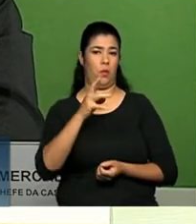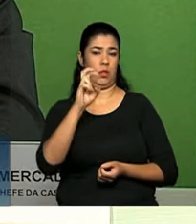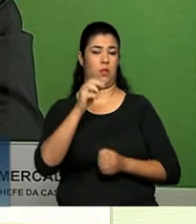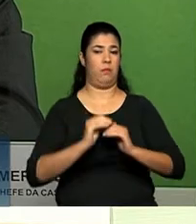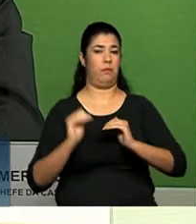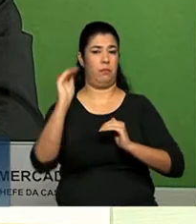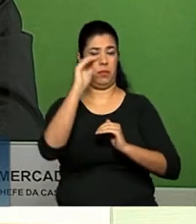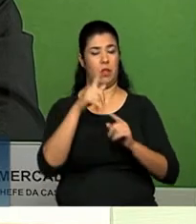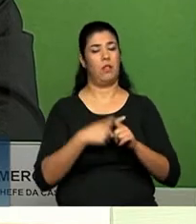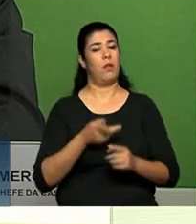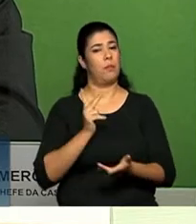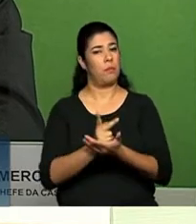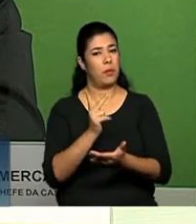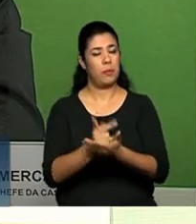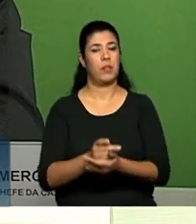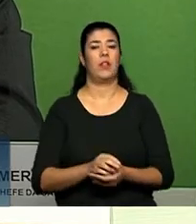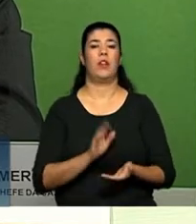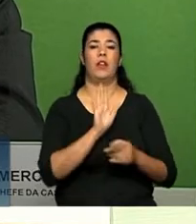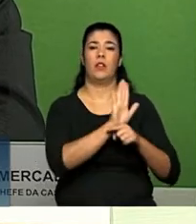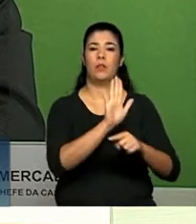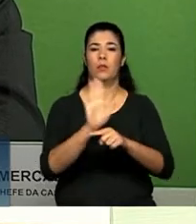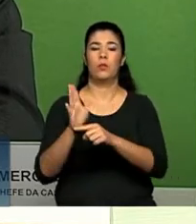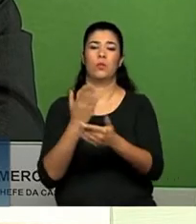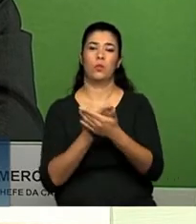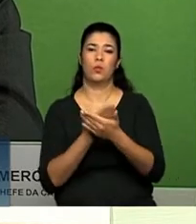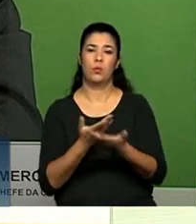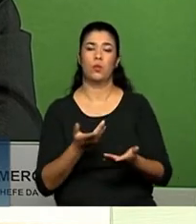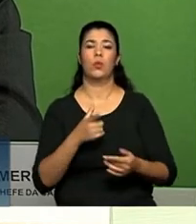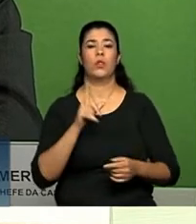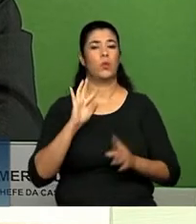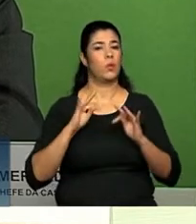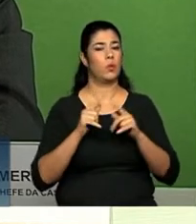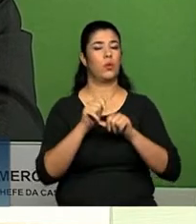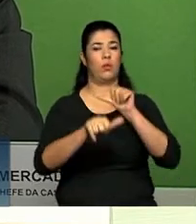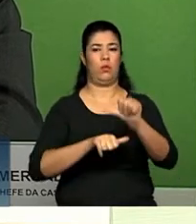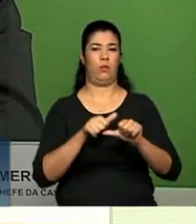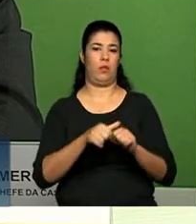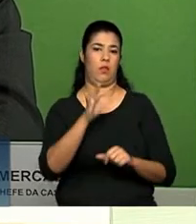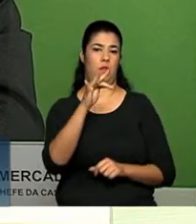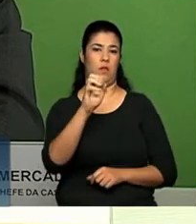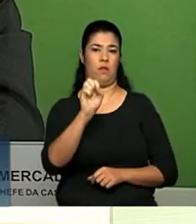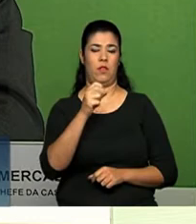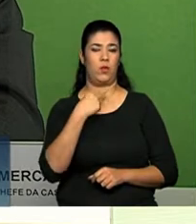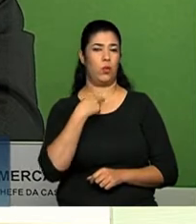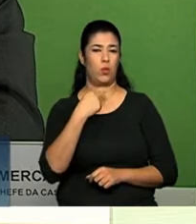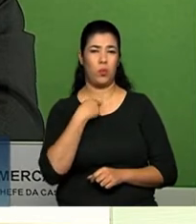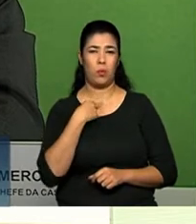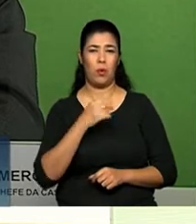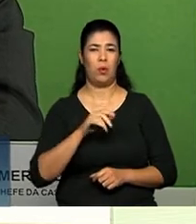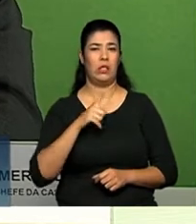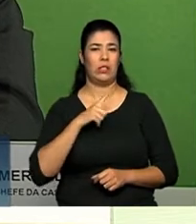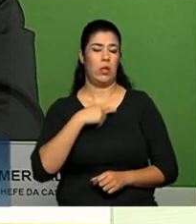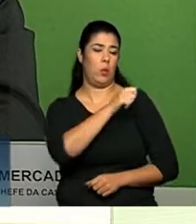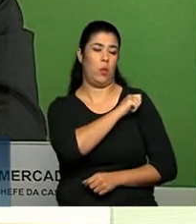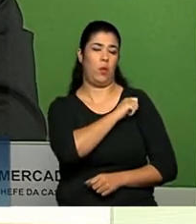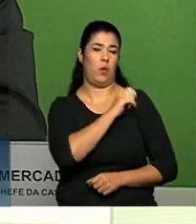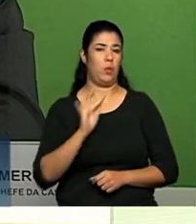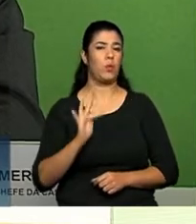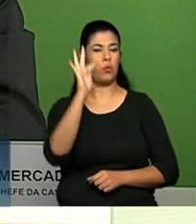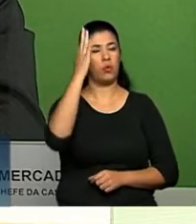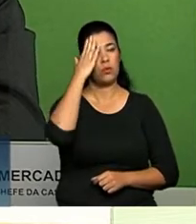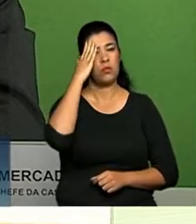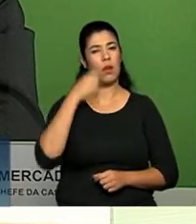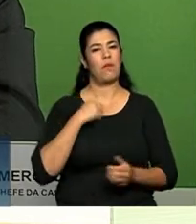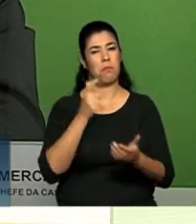financiamento permanece, continuará, todos terão direito à renovação, mas não pode ter abuso da mensalidade. O aluno não sente hoje, mas ele vai pagar no